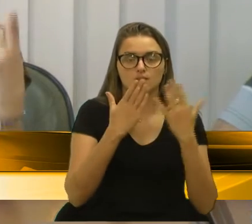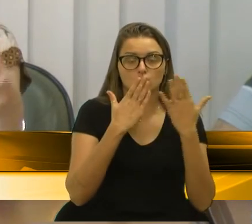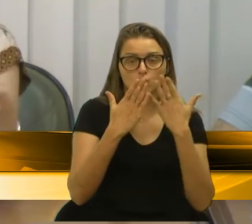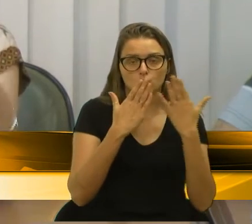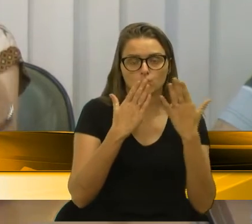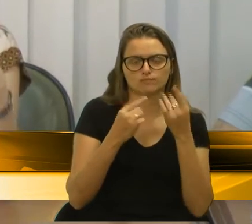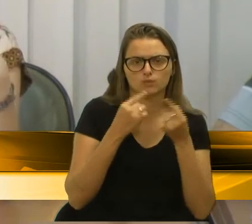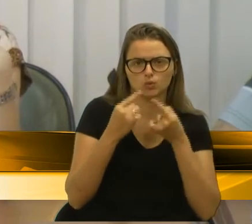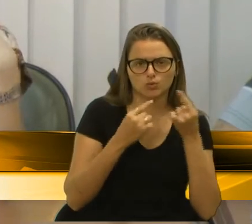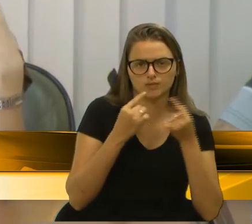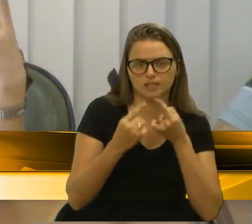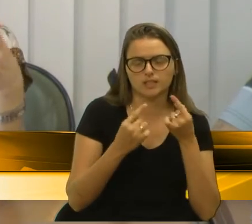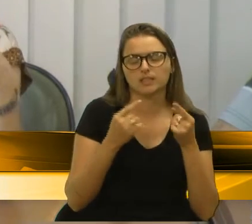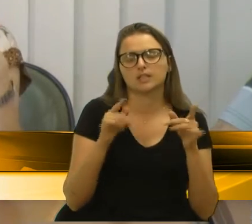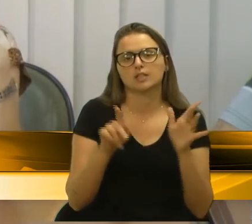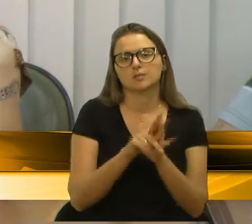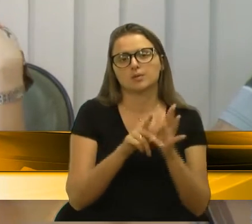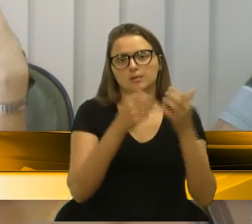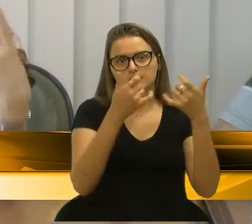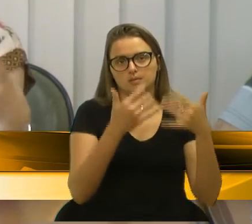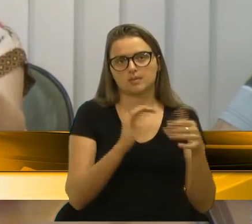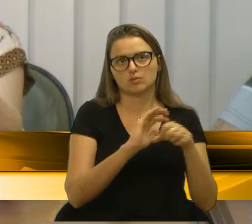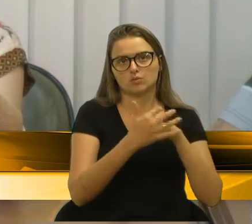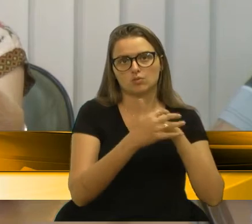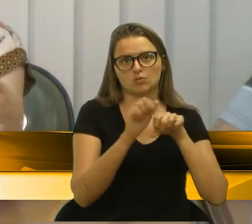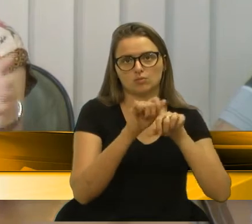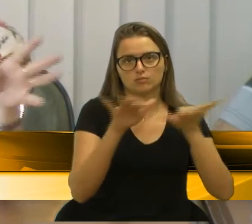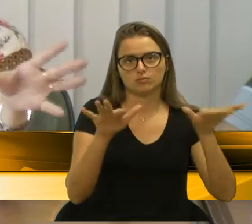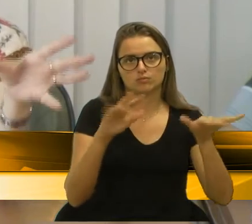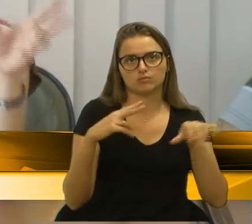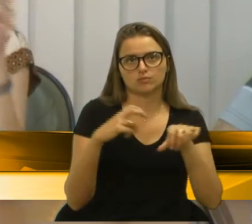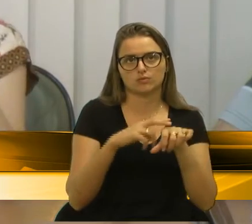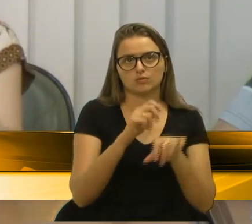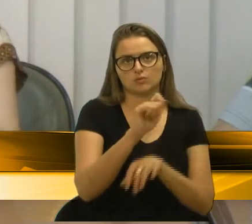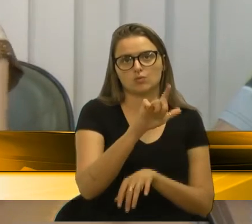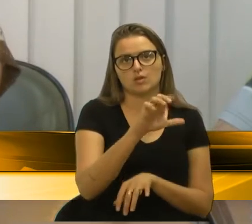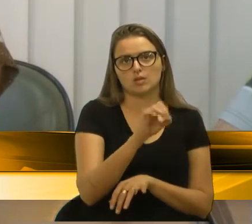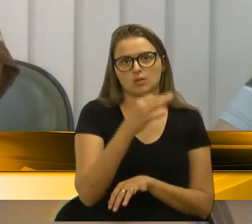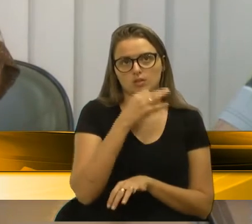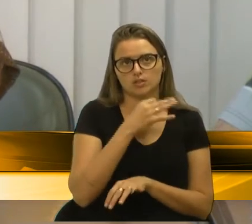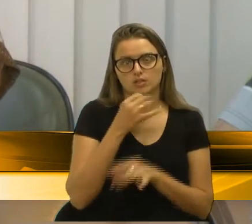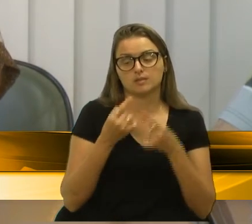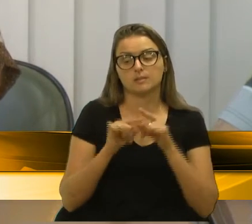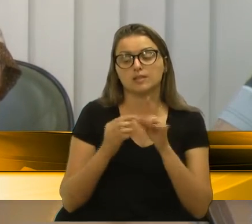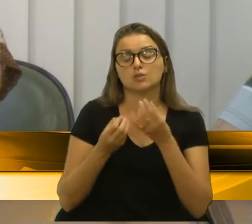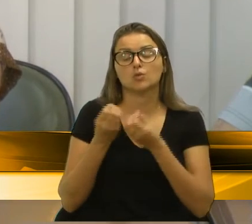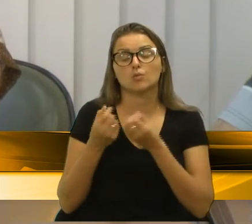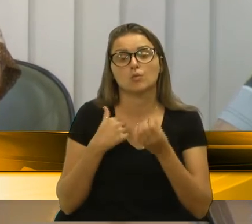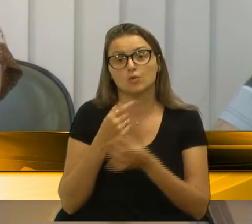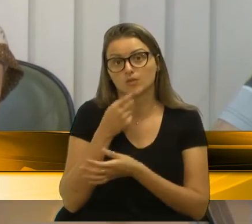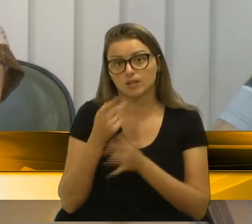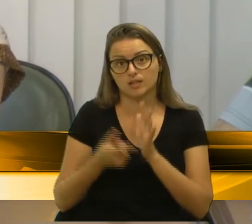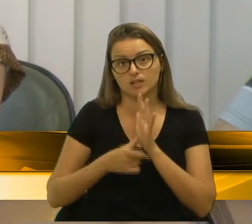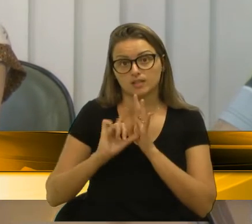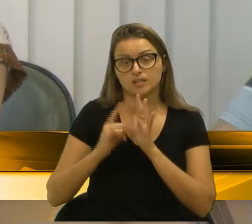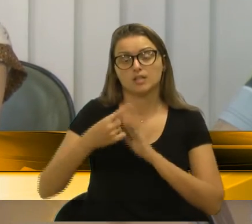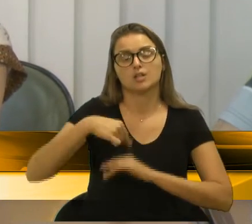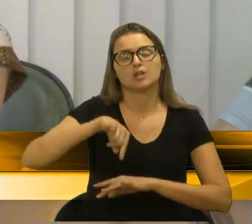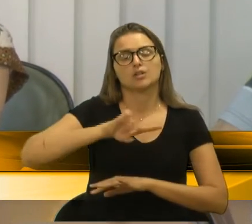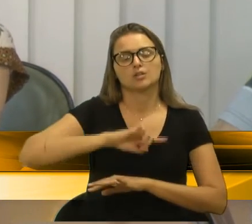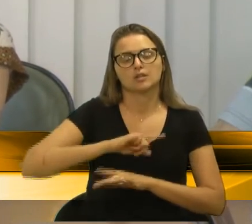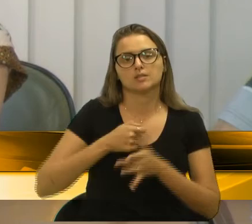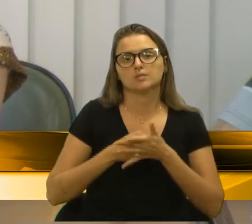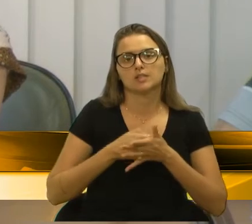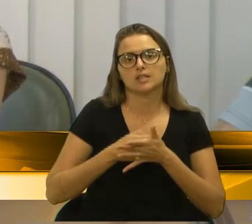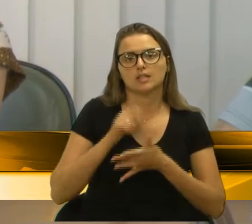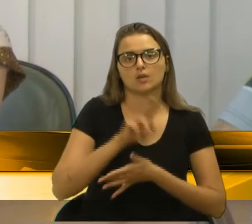sobre esclarecimentos do coronavírus, a gente vai tentar concentrar isso no Alô Caxias. Mas aí, como eu falei anteriormente, a gente vai tentar usar essas